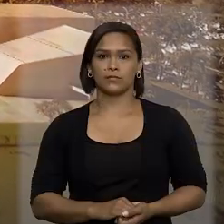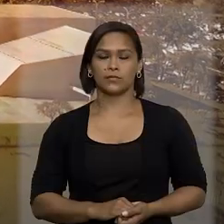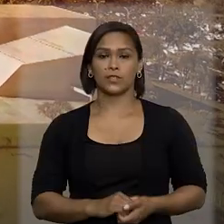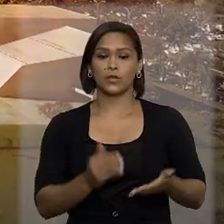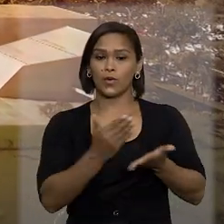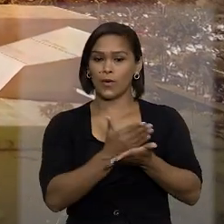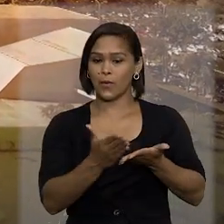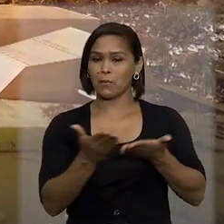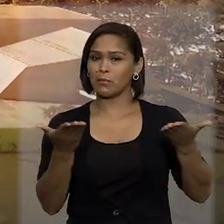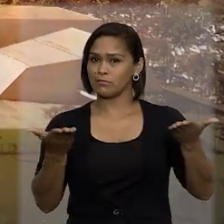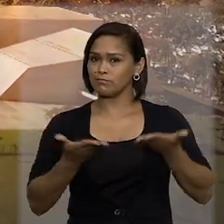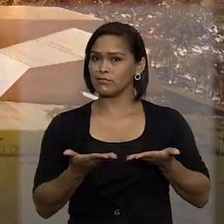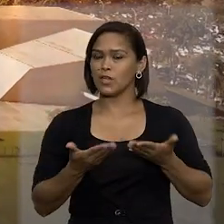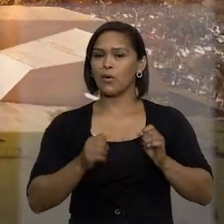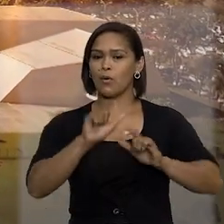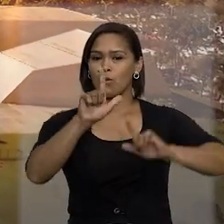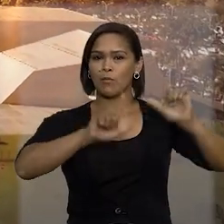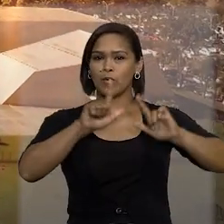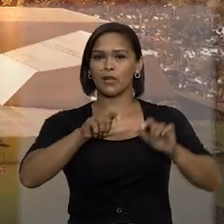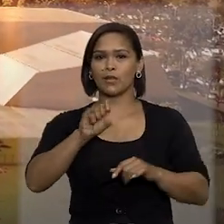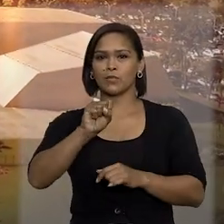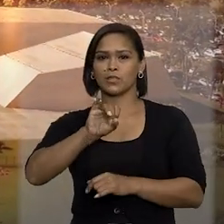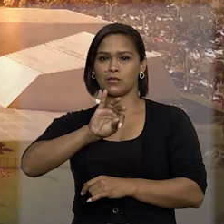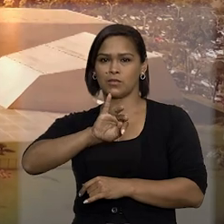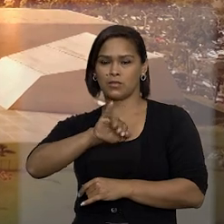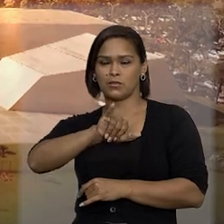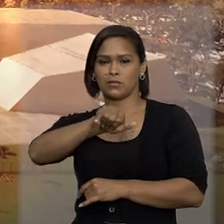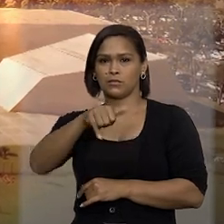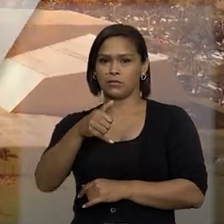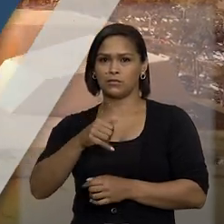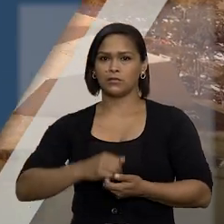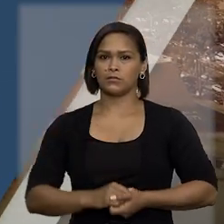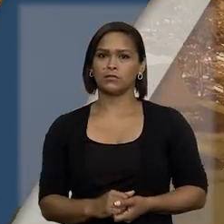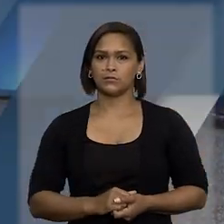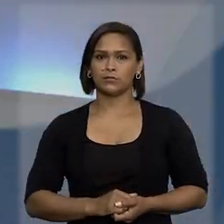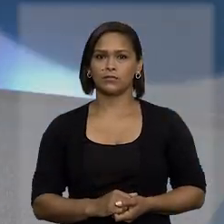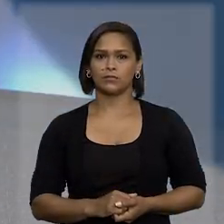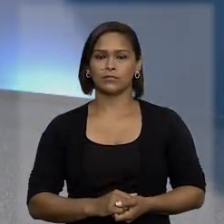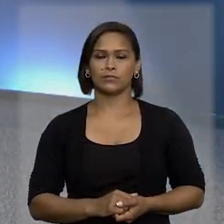Começa agora o programa do Superior Tribunal de Justiça.